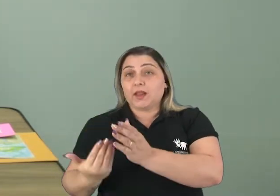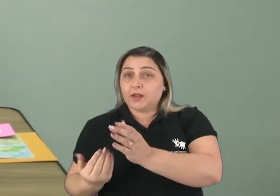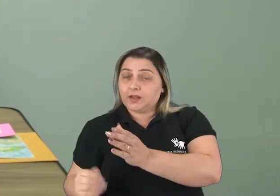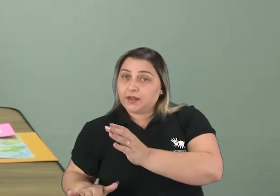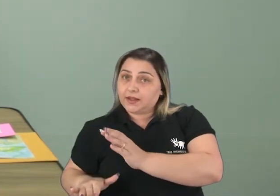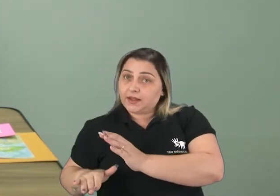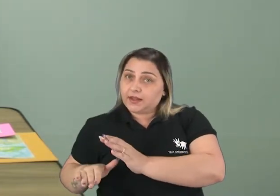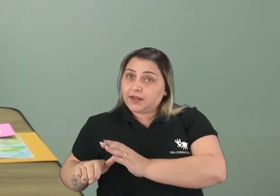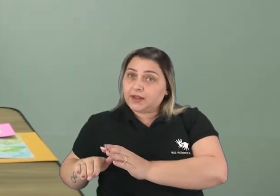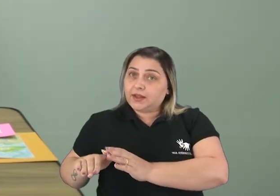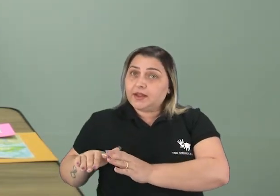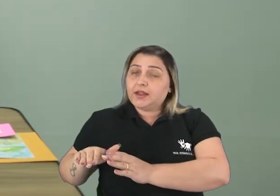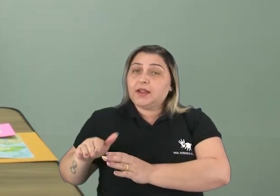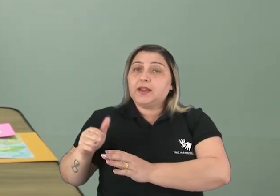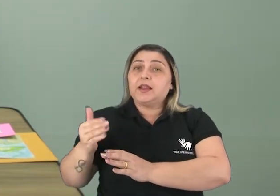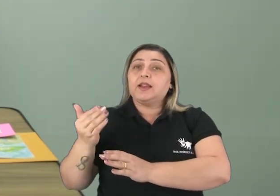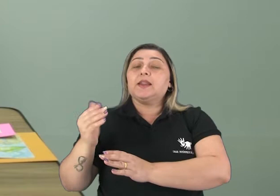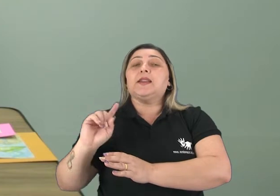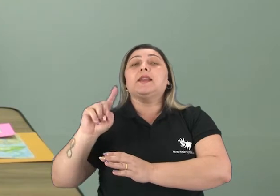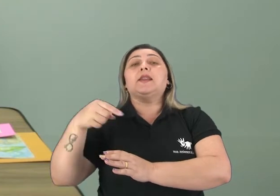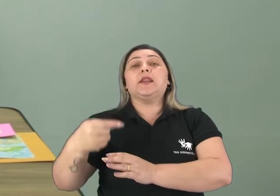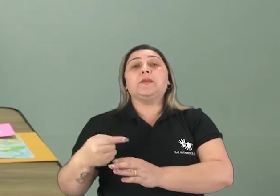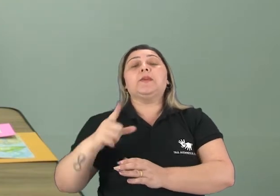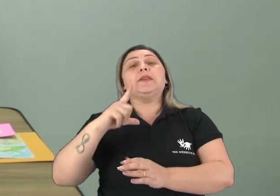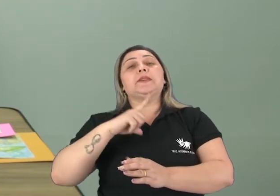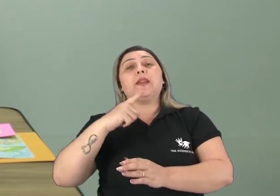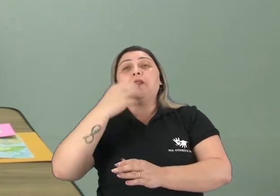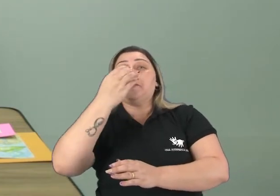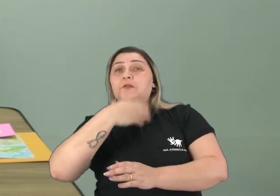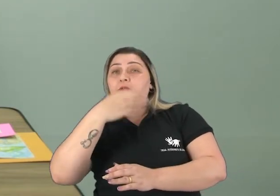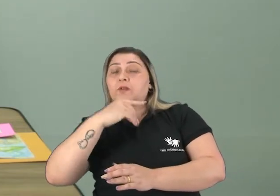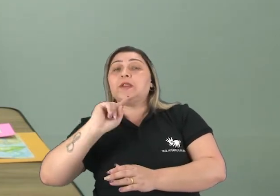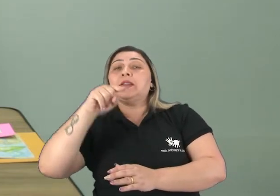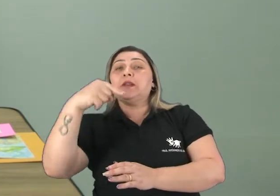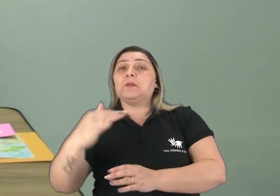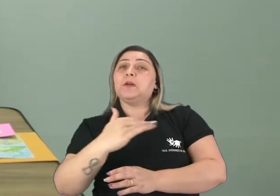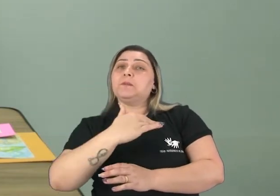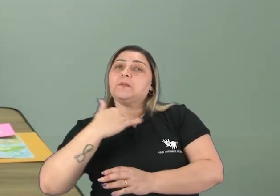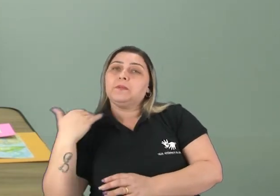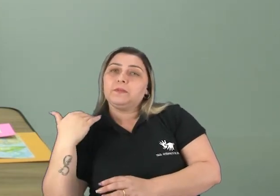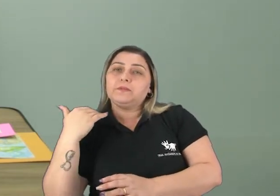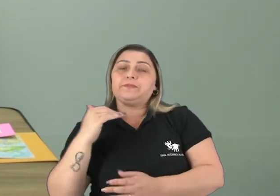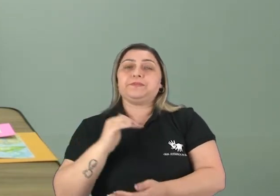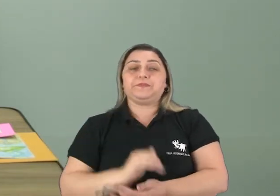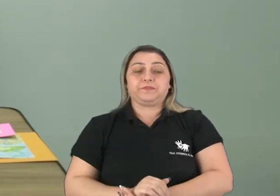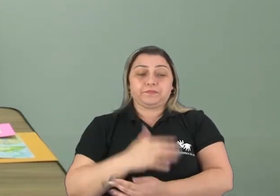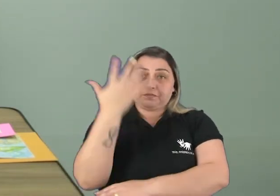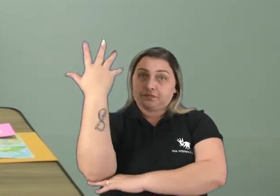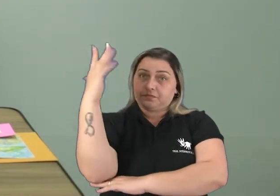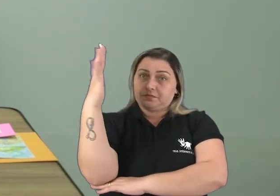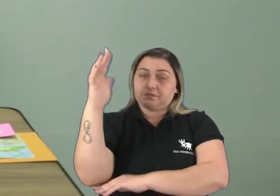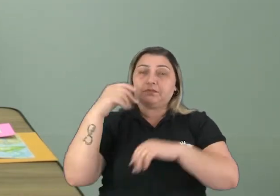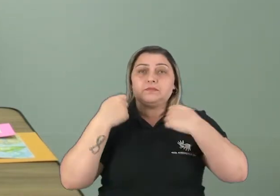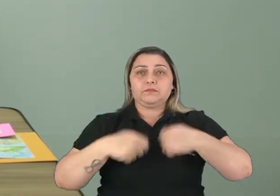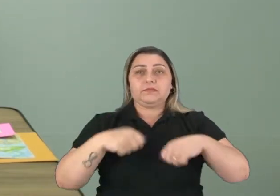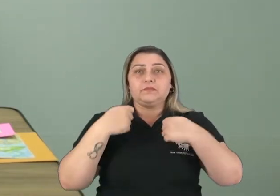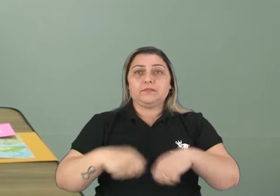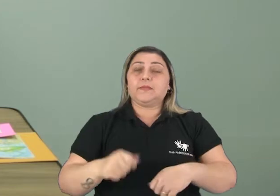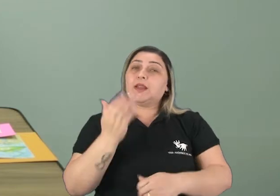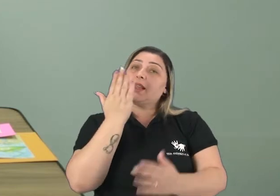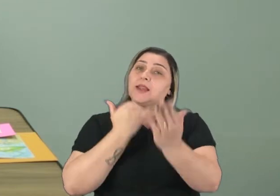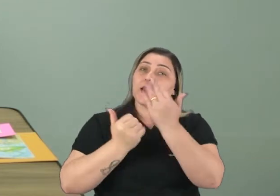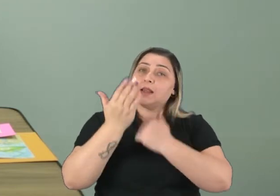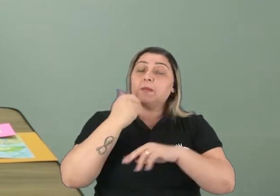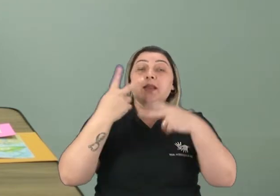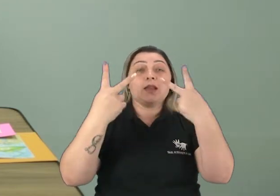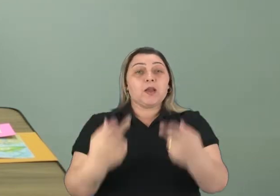crescem, às vezes elas se reproduzem e morrem. As plantas precisam de